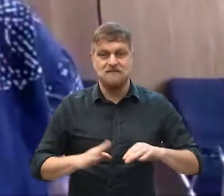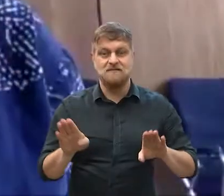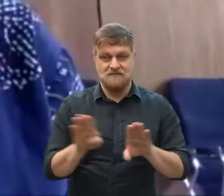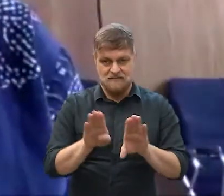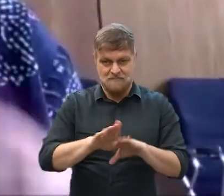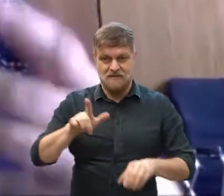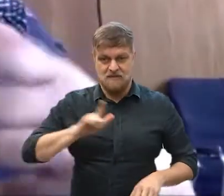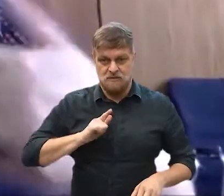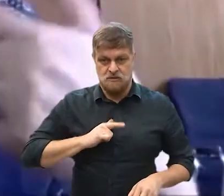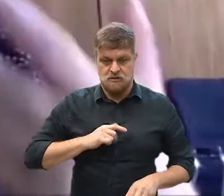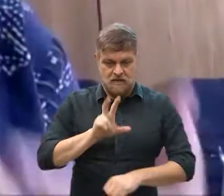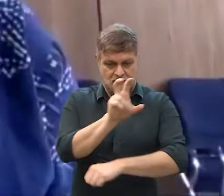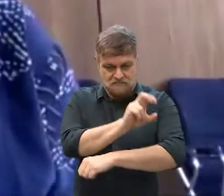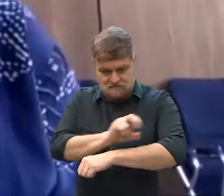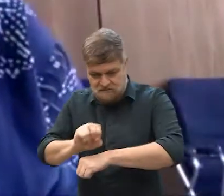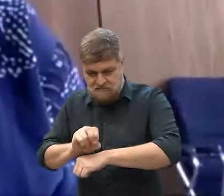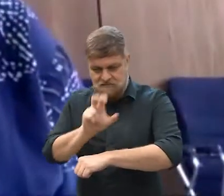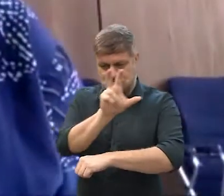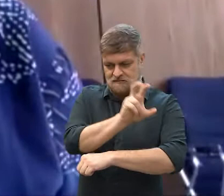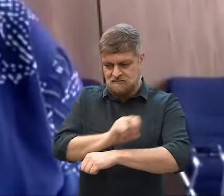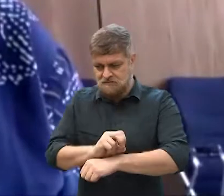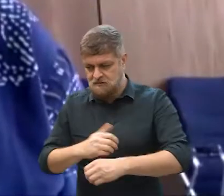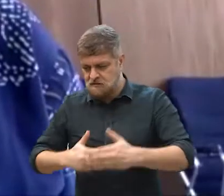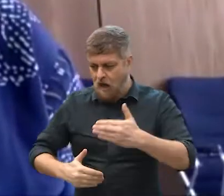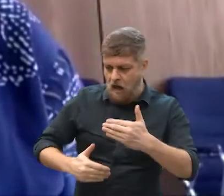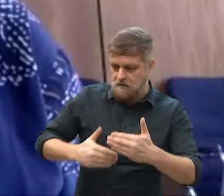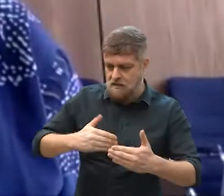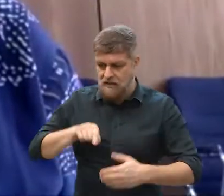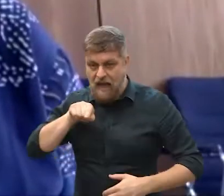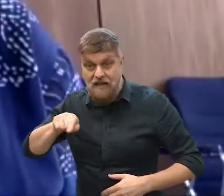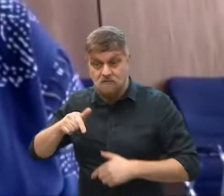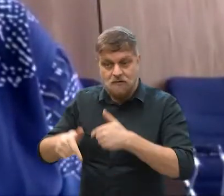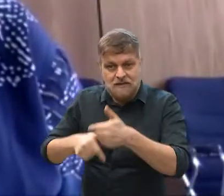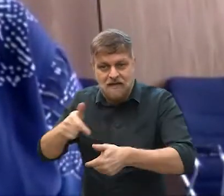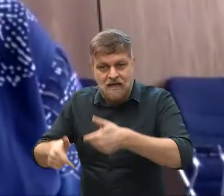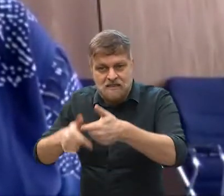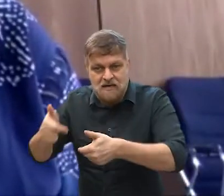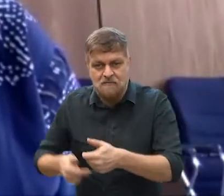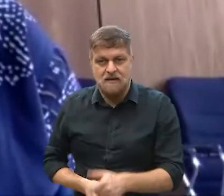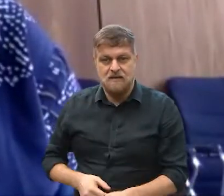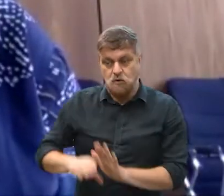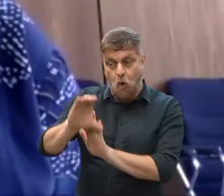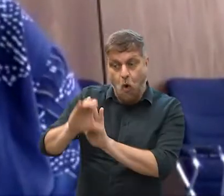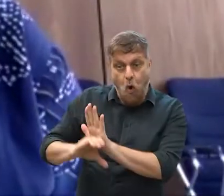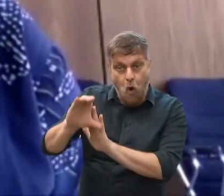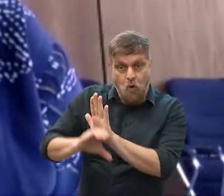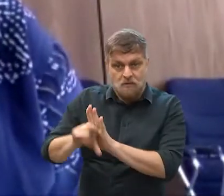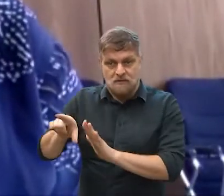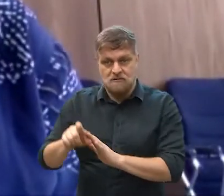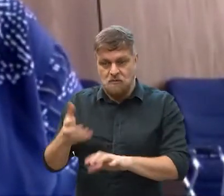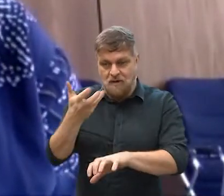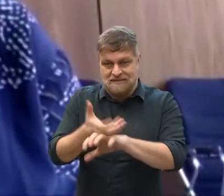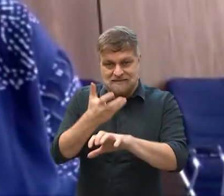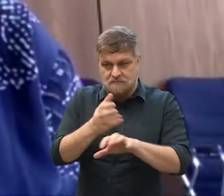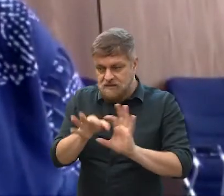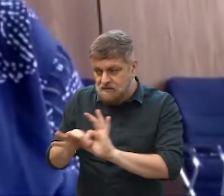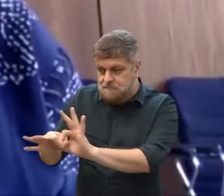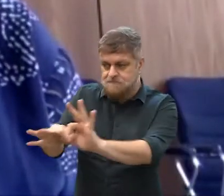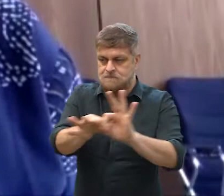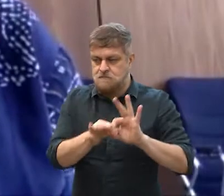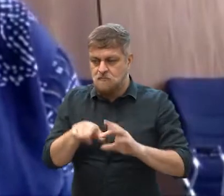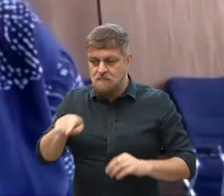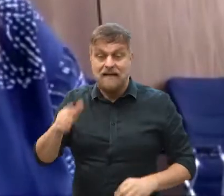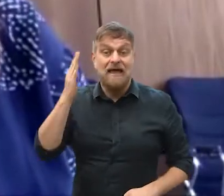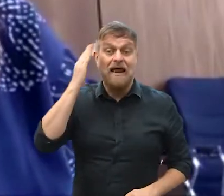make, trazia robótica, como incentivo para essas crianças trabalharem os conteúdos de maneira interdisciplinar, para que